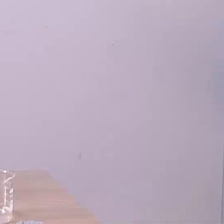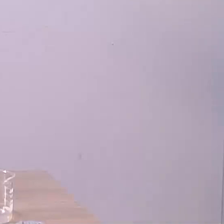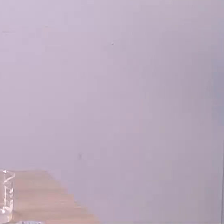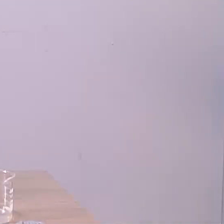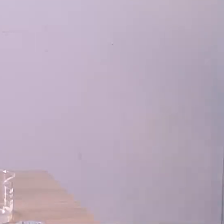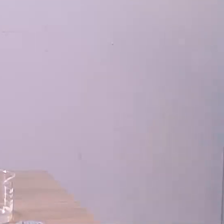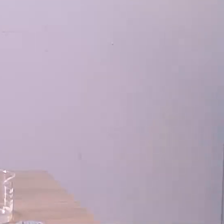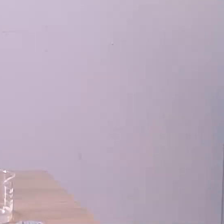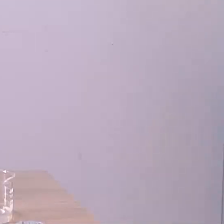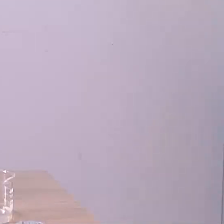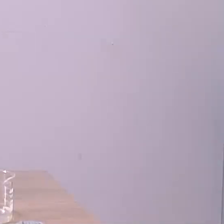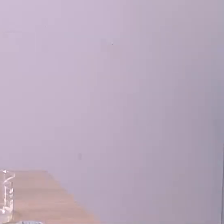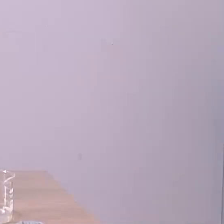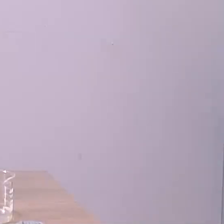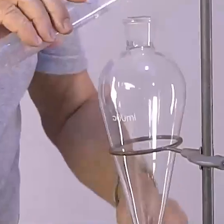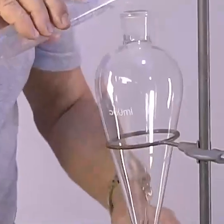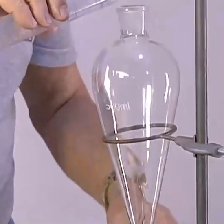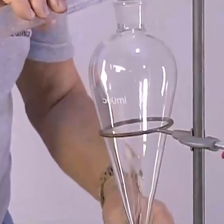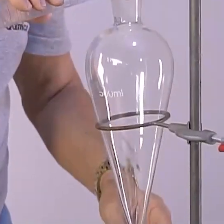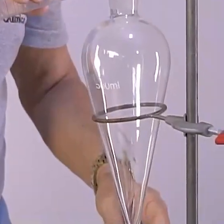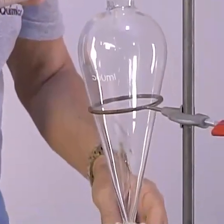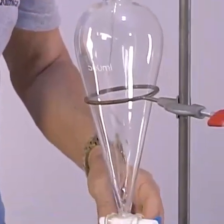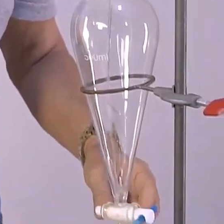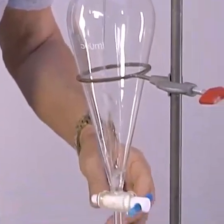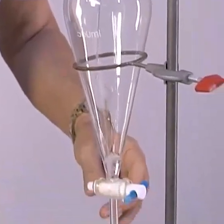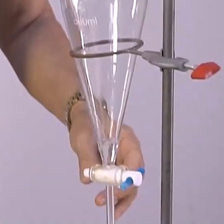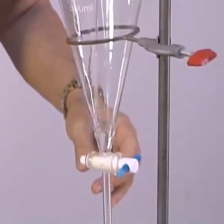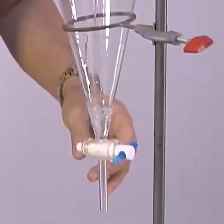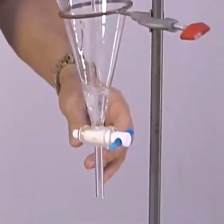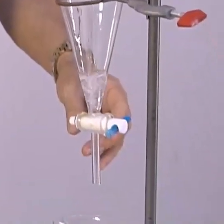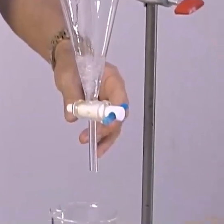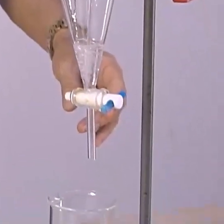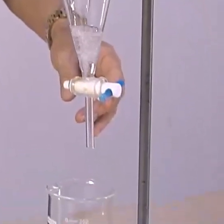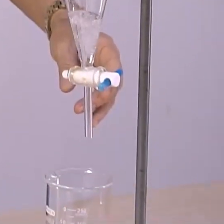ml de água eu coloco no funil de decantação.